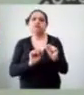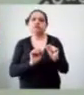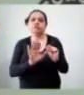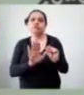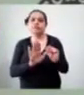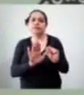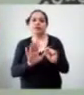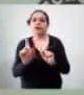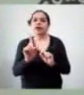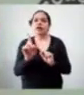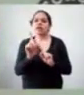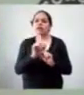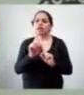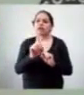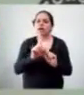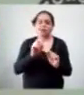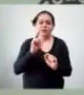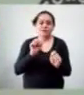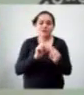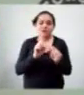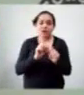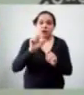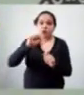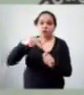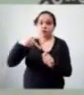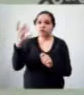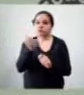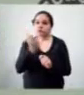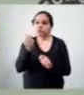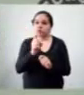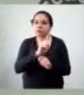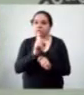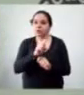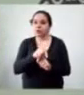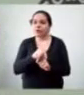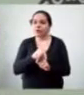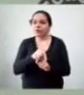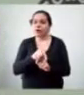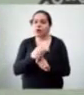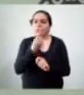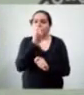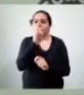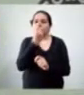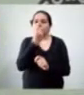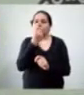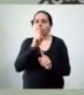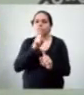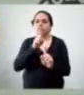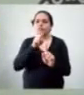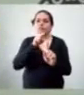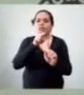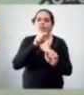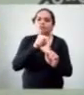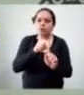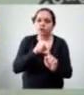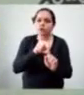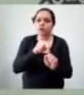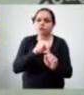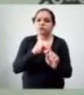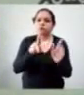não considerássemos a aposentadoria como um dos determinantes